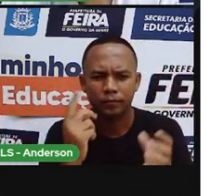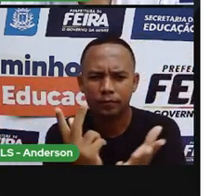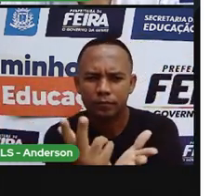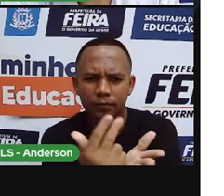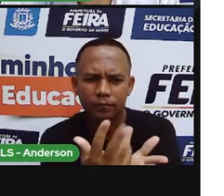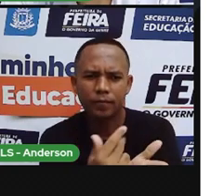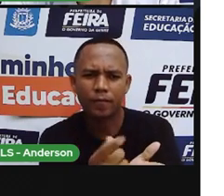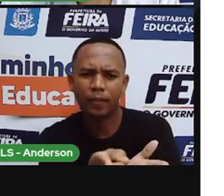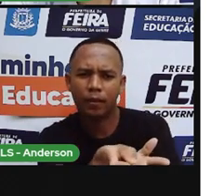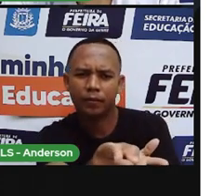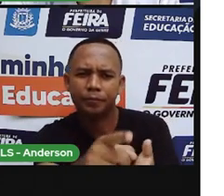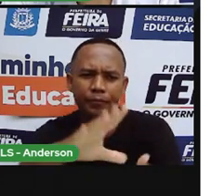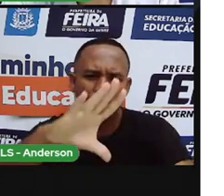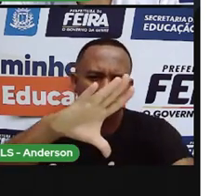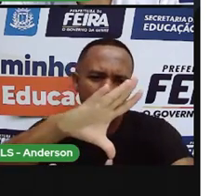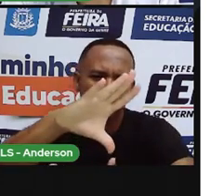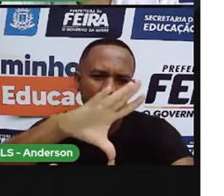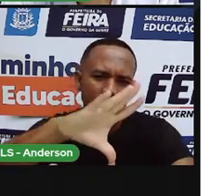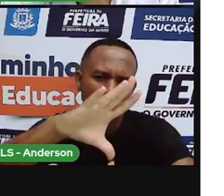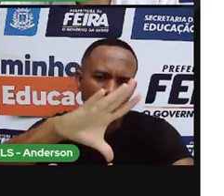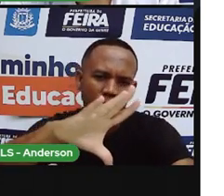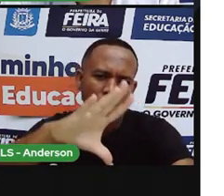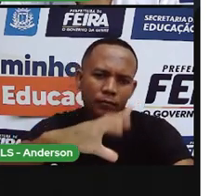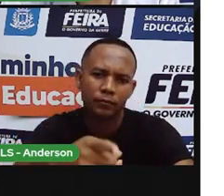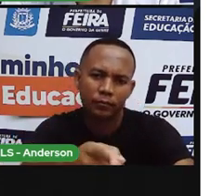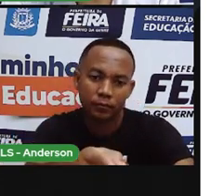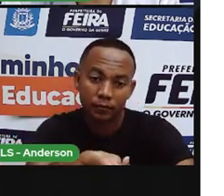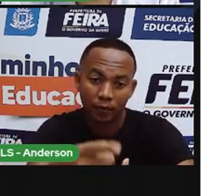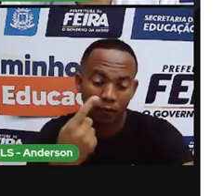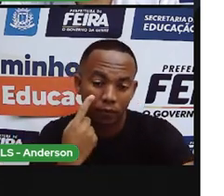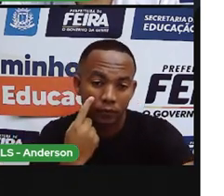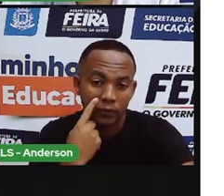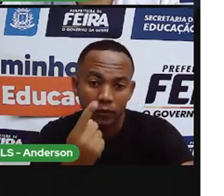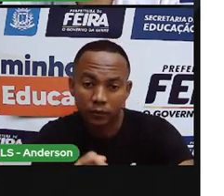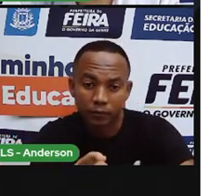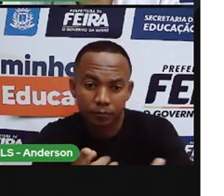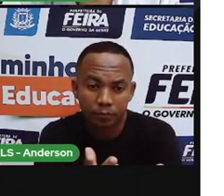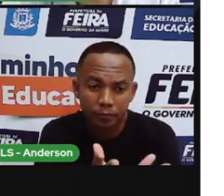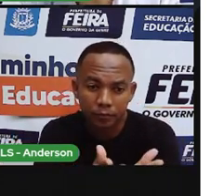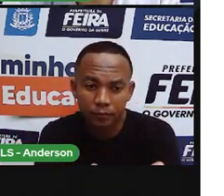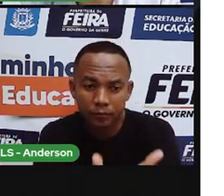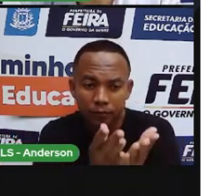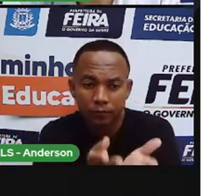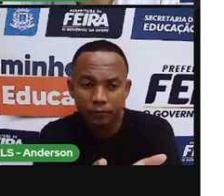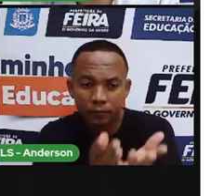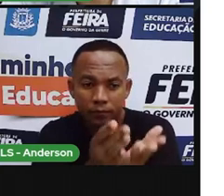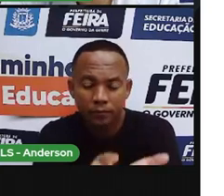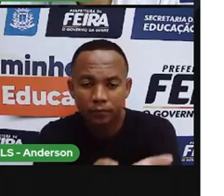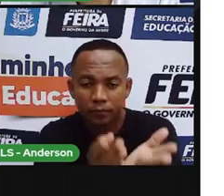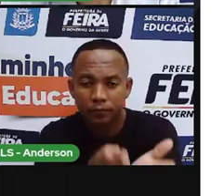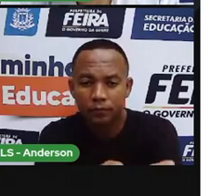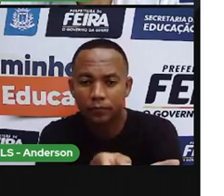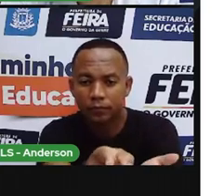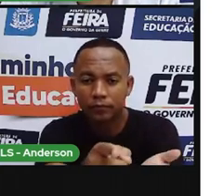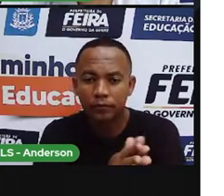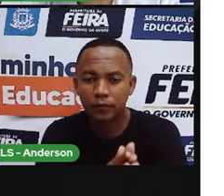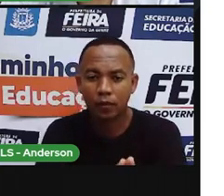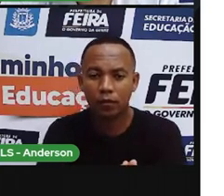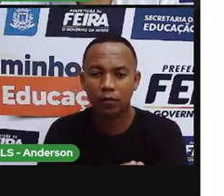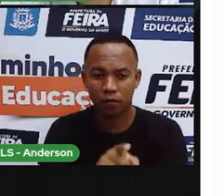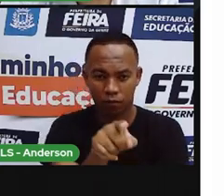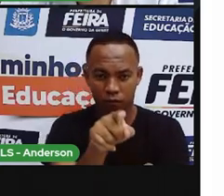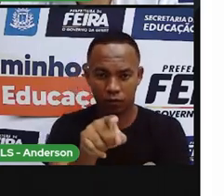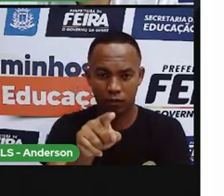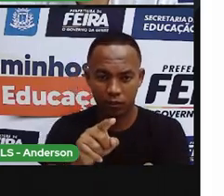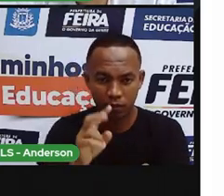né? Desse mapa aqui. Olha só as embarcações, tá vendo? Ó. E aí, se você